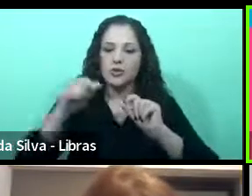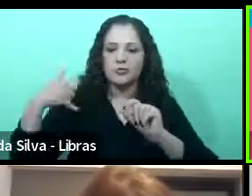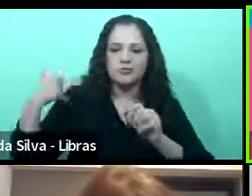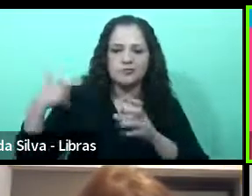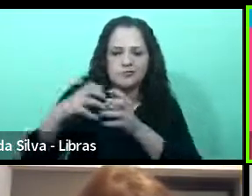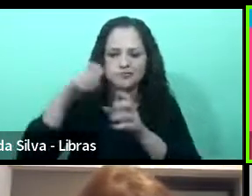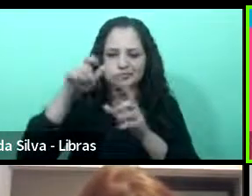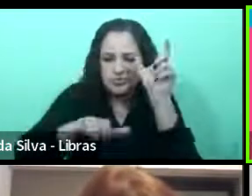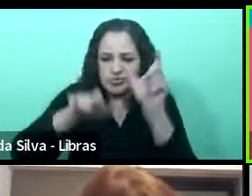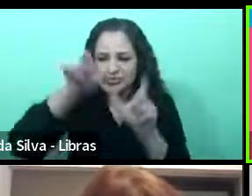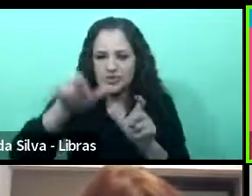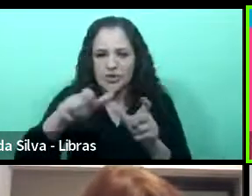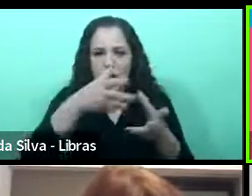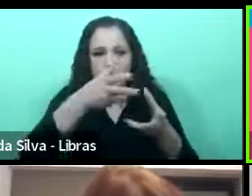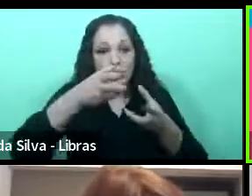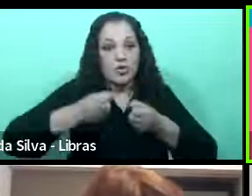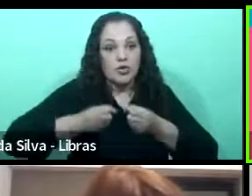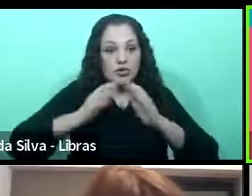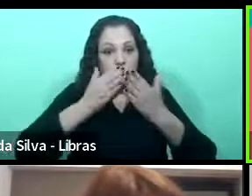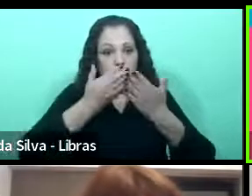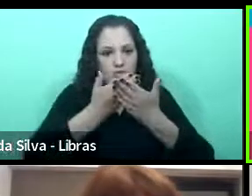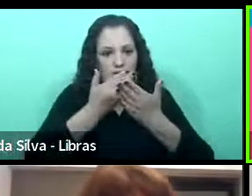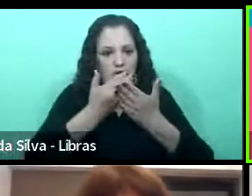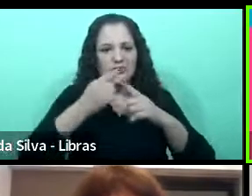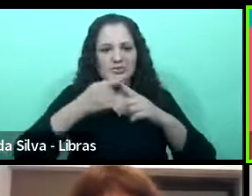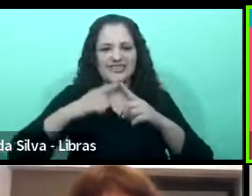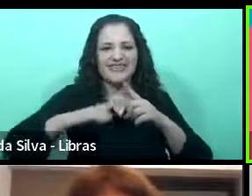tão fortes nesse âmbito?